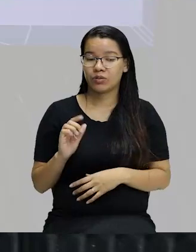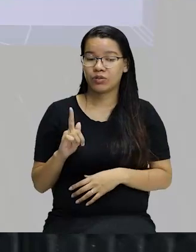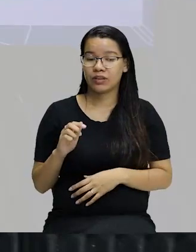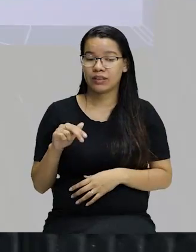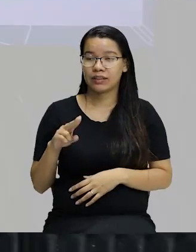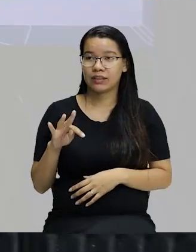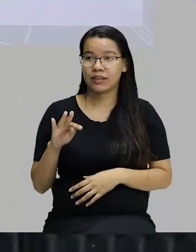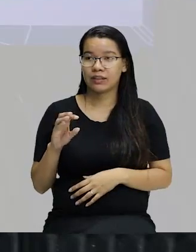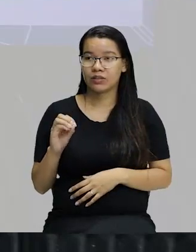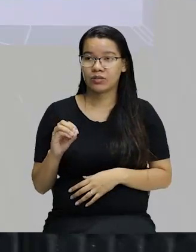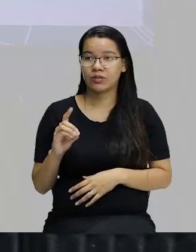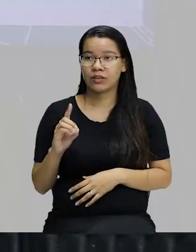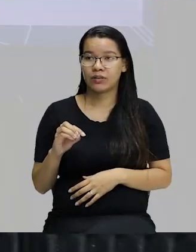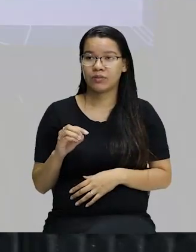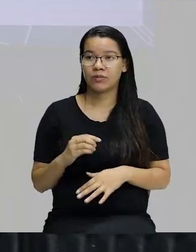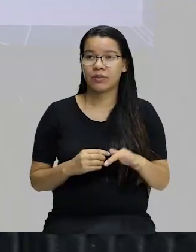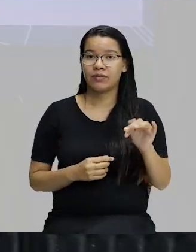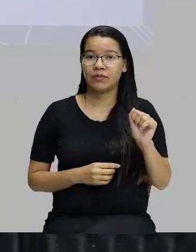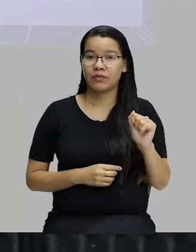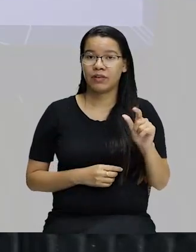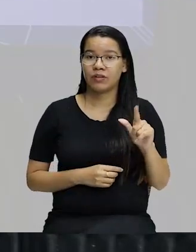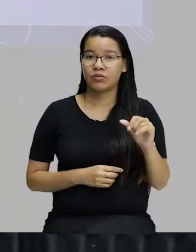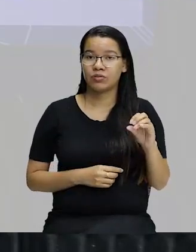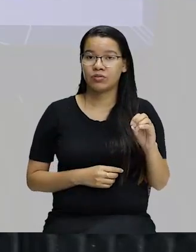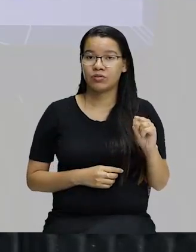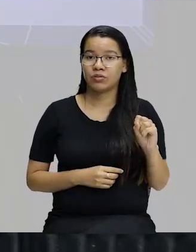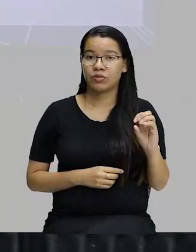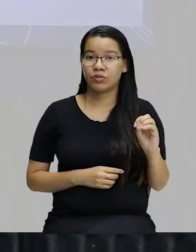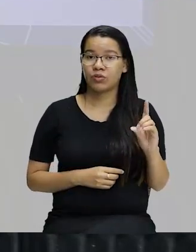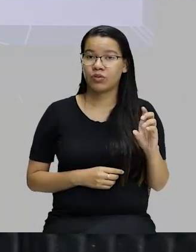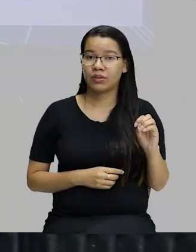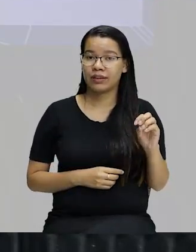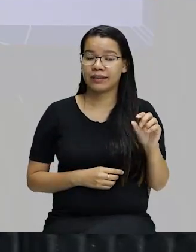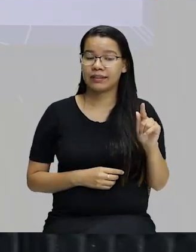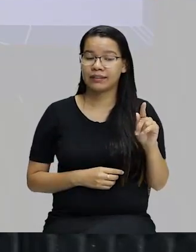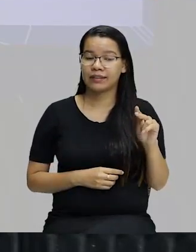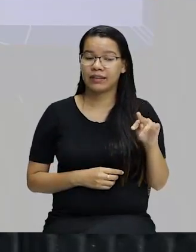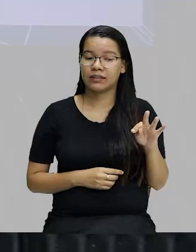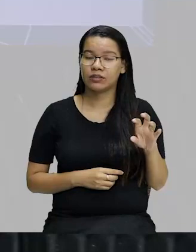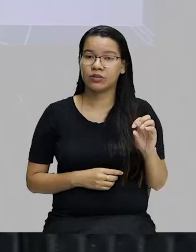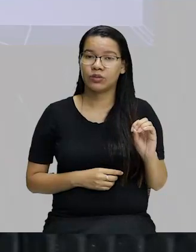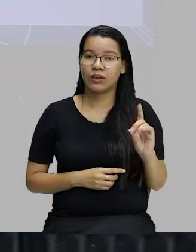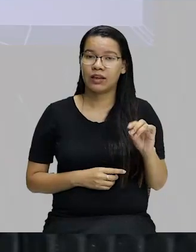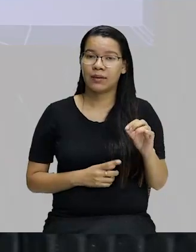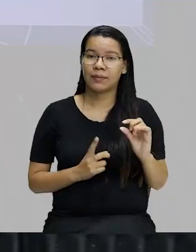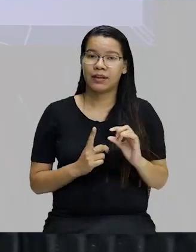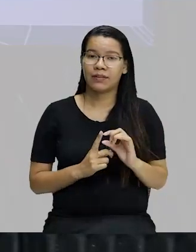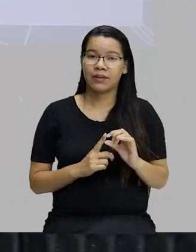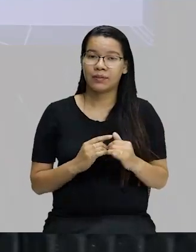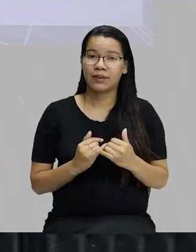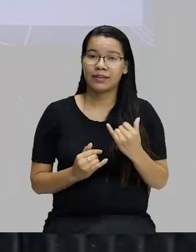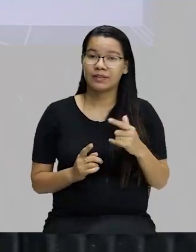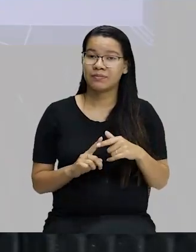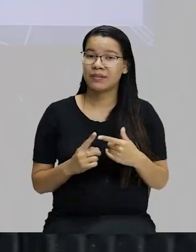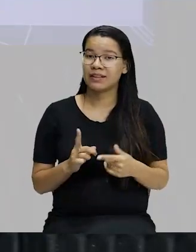ela é uma falso cognata. O que é o falso cognato? É aquela palavra que parece, mas não é. Ela parece uma coisa,